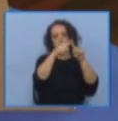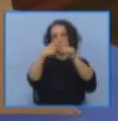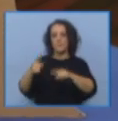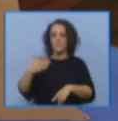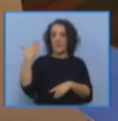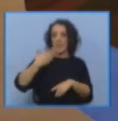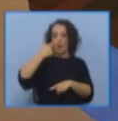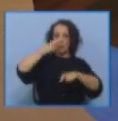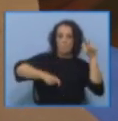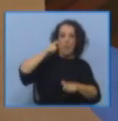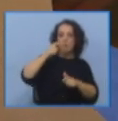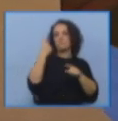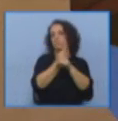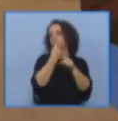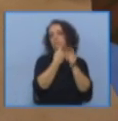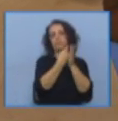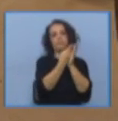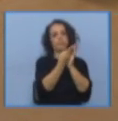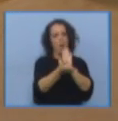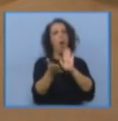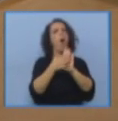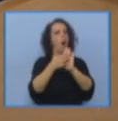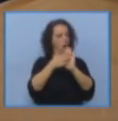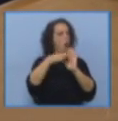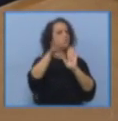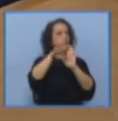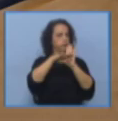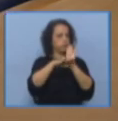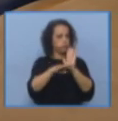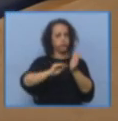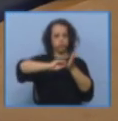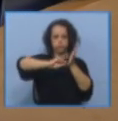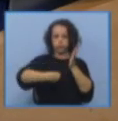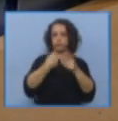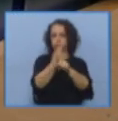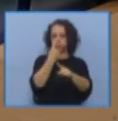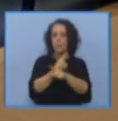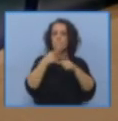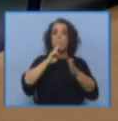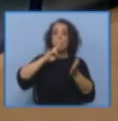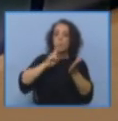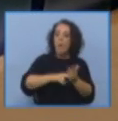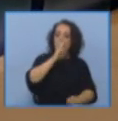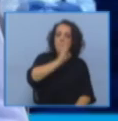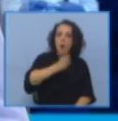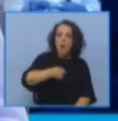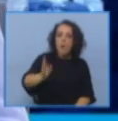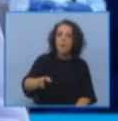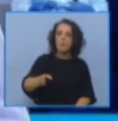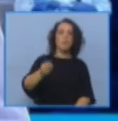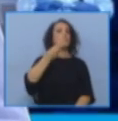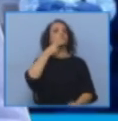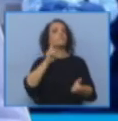direitos humanos, etc. Tudo isso está muito bem consignado, está proclamado e está assinado, mas depois na prática, pôr em